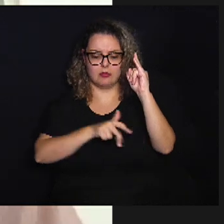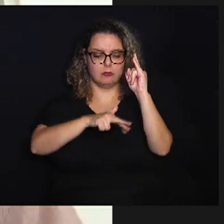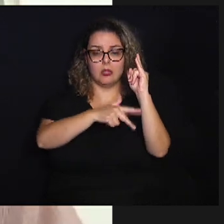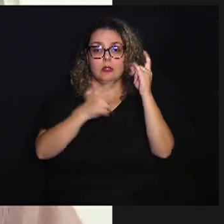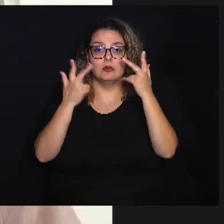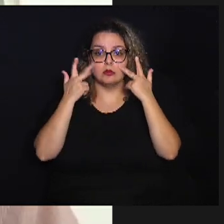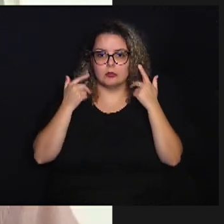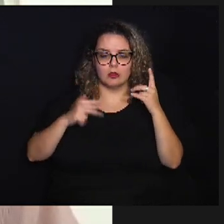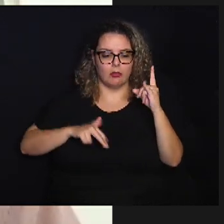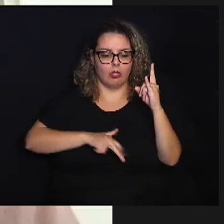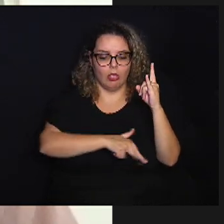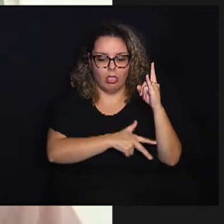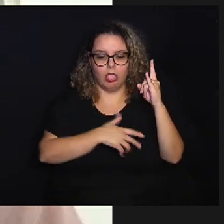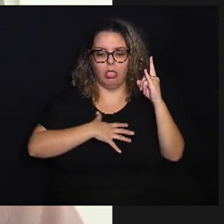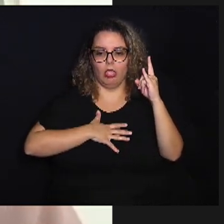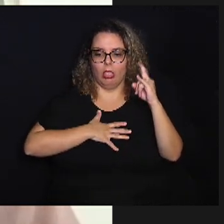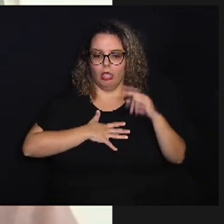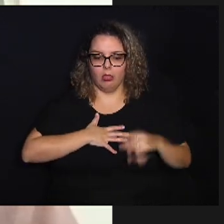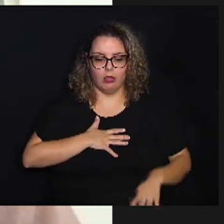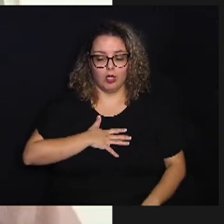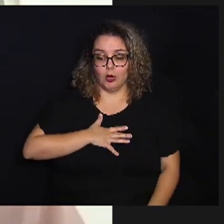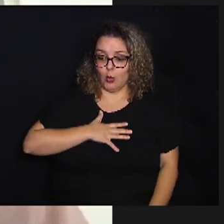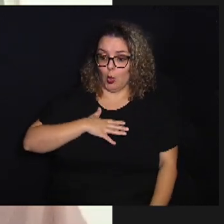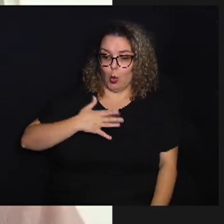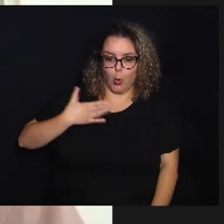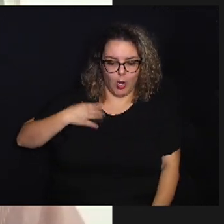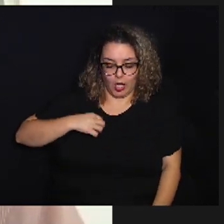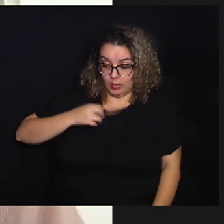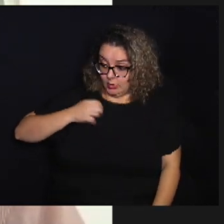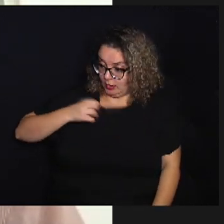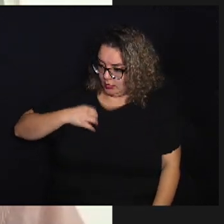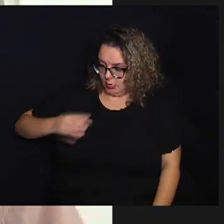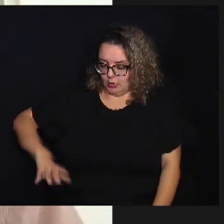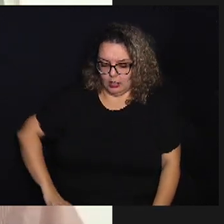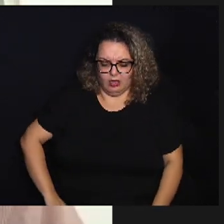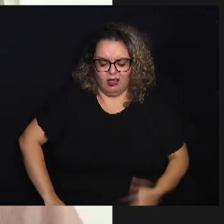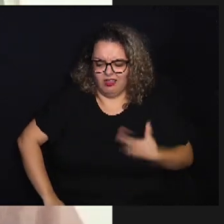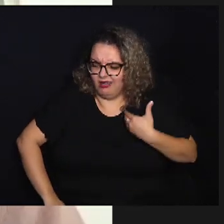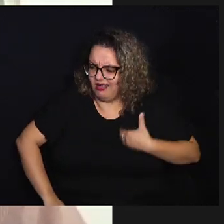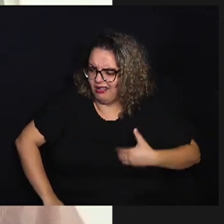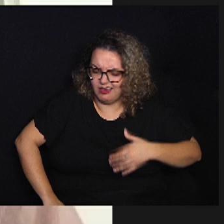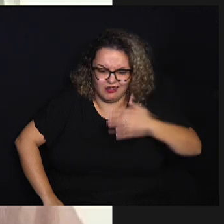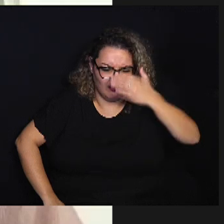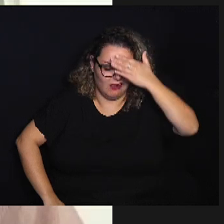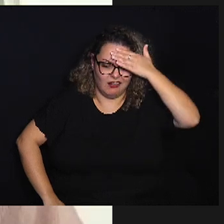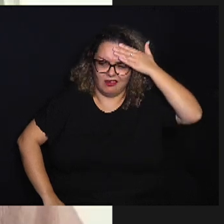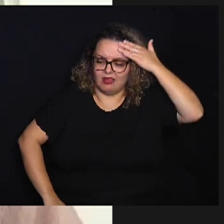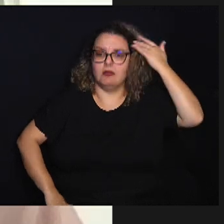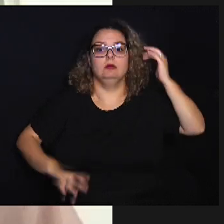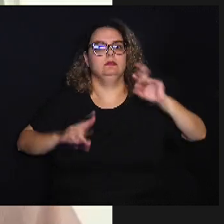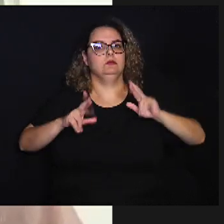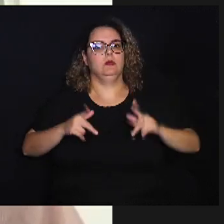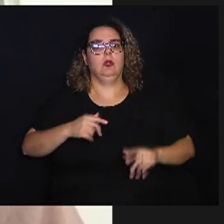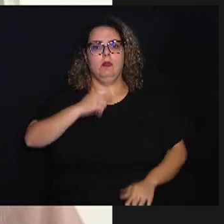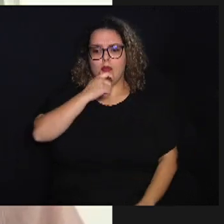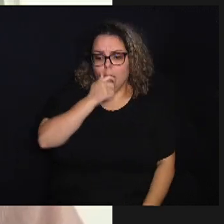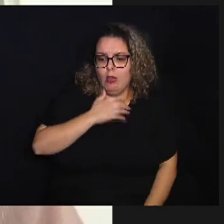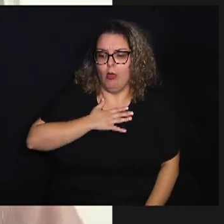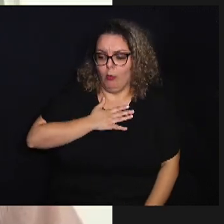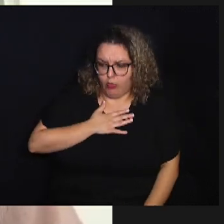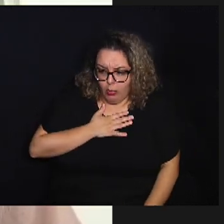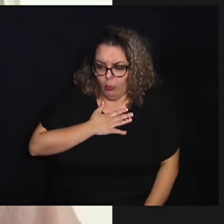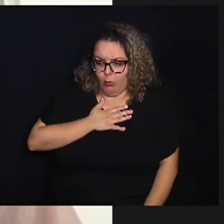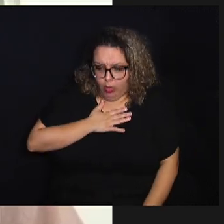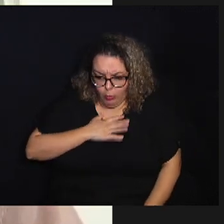tranquilamente. E agora eu não consigo mais. Chega lá no final do terceiro andar, eu sinto um cansaço desproporcional acompanhado dessa tosse. E, às vezes,